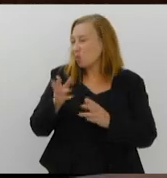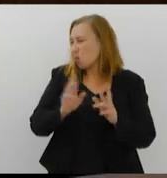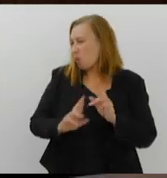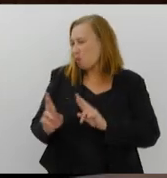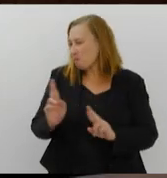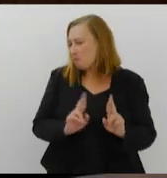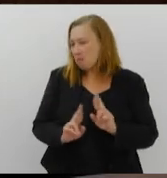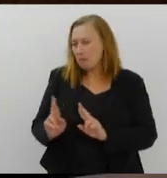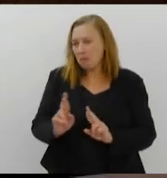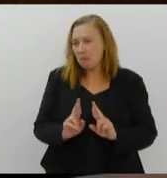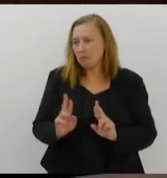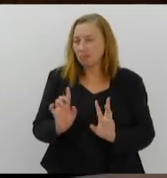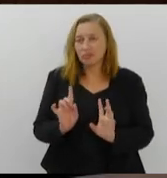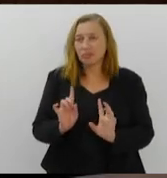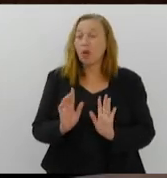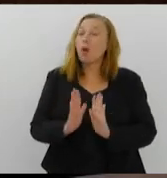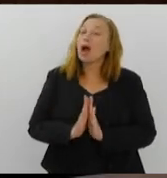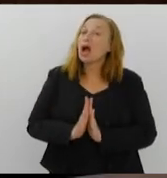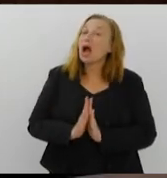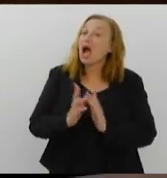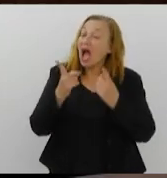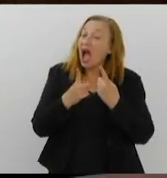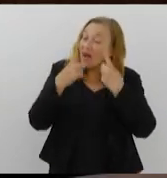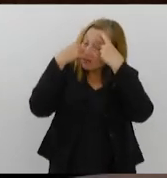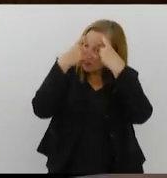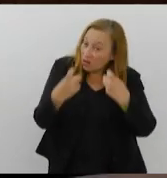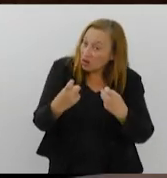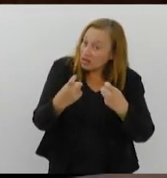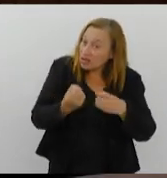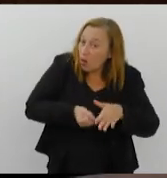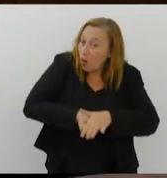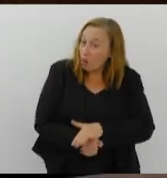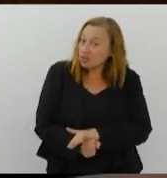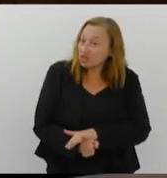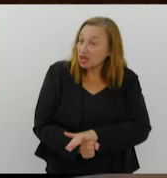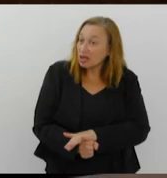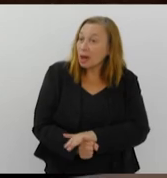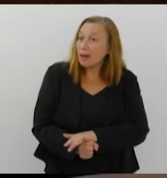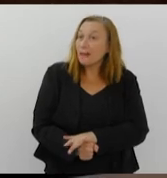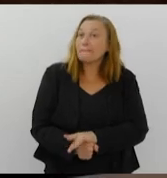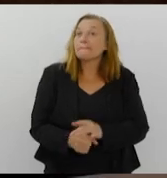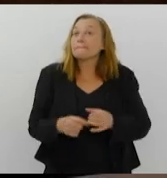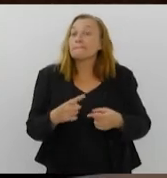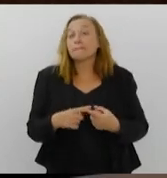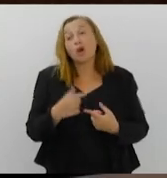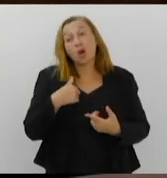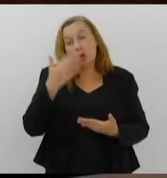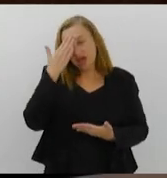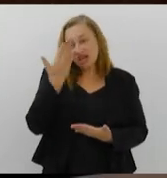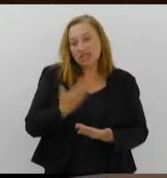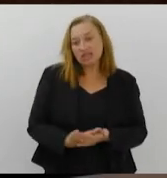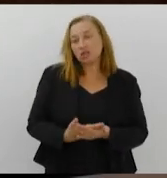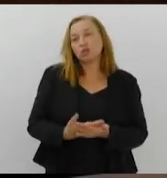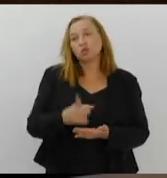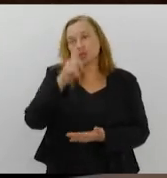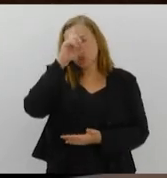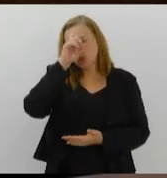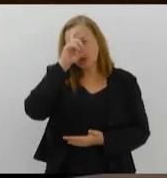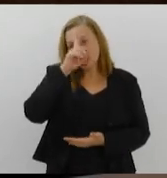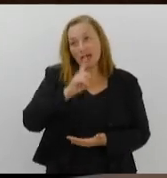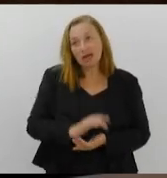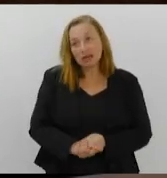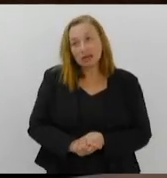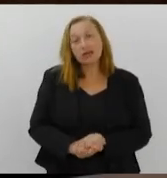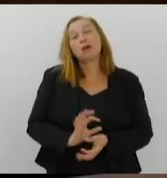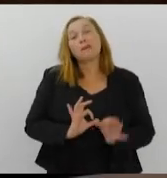relacionando muito a violência obstétrica, que a princípio acredito que os hospitais